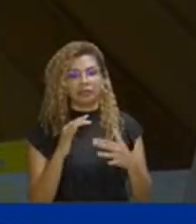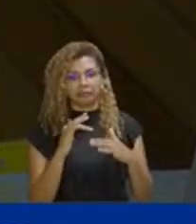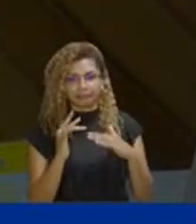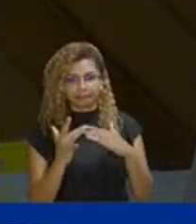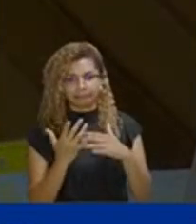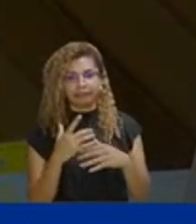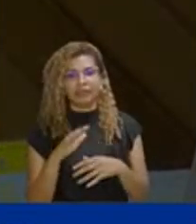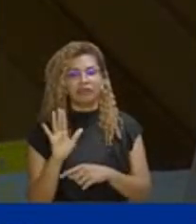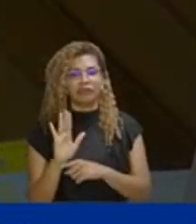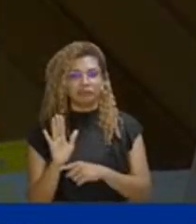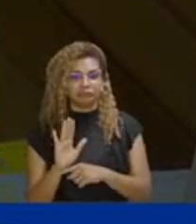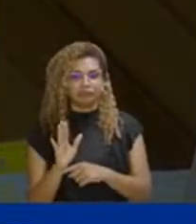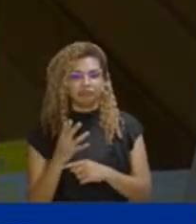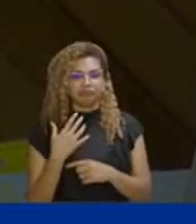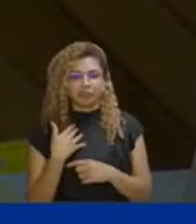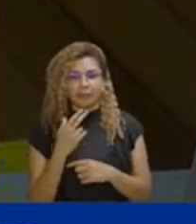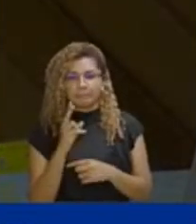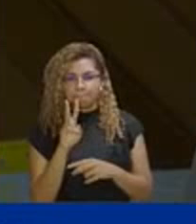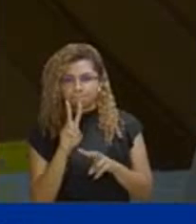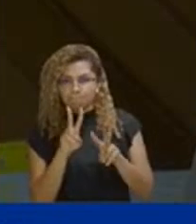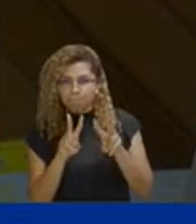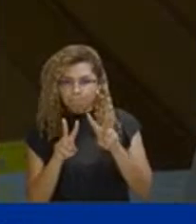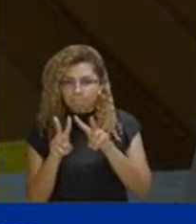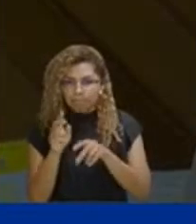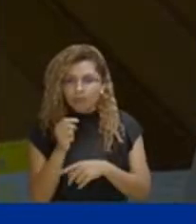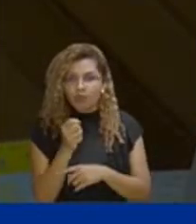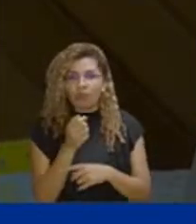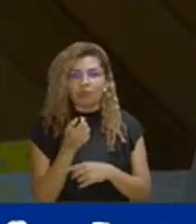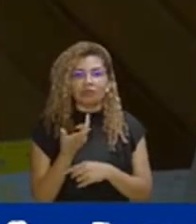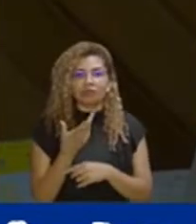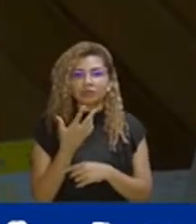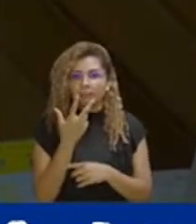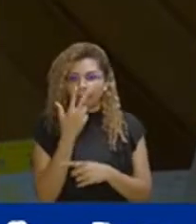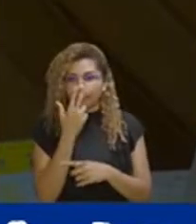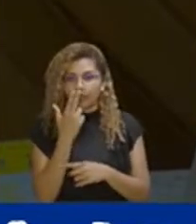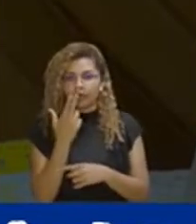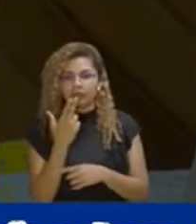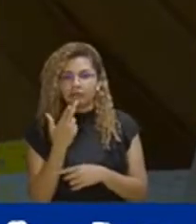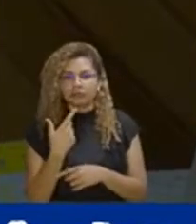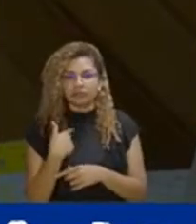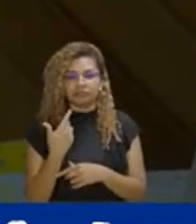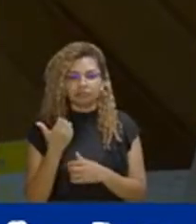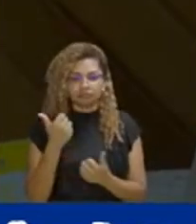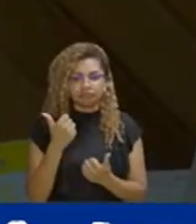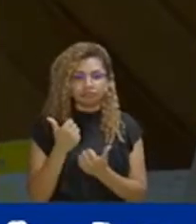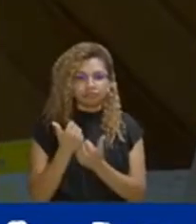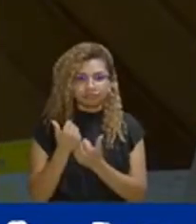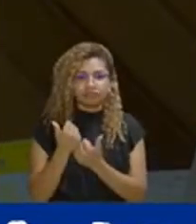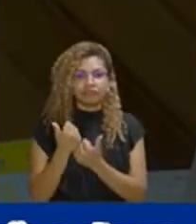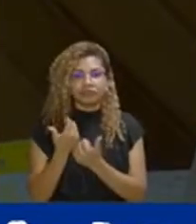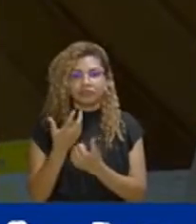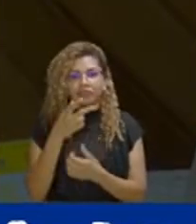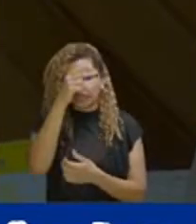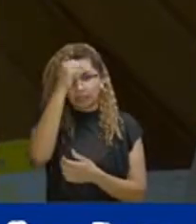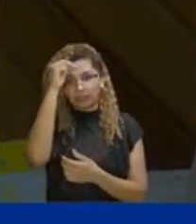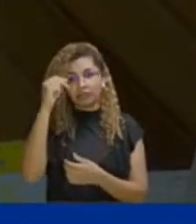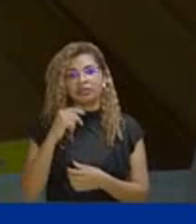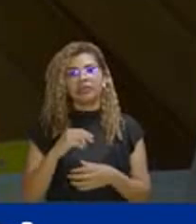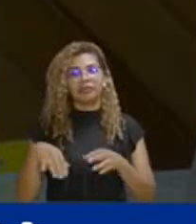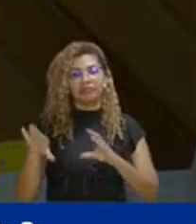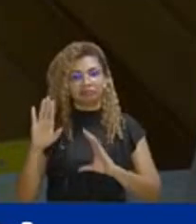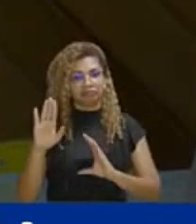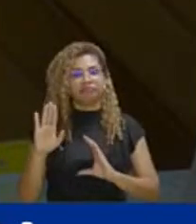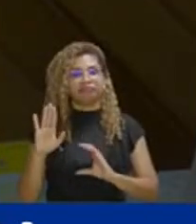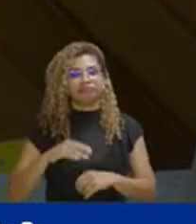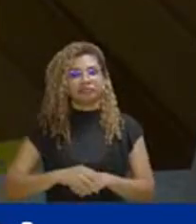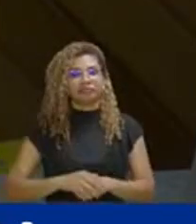estar quase que imperceptível o próprio nome do titular da chapa, é patente a ausência do nome do candidato a vice que compõe a aliança, o